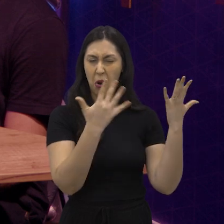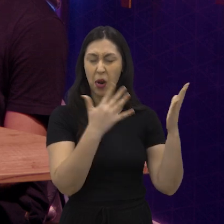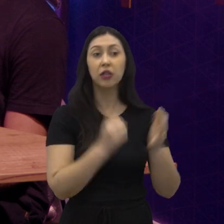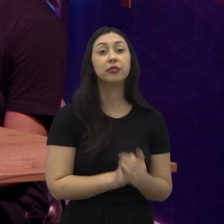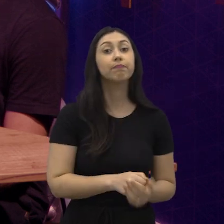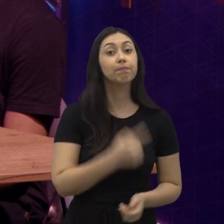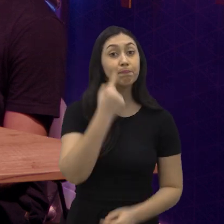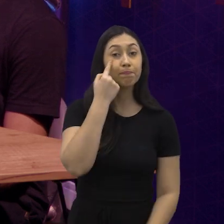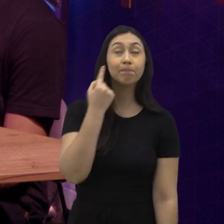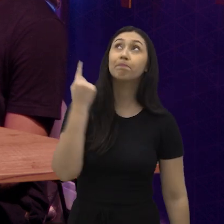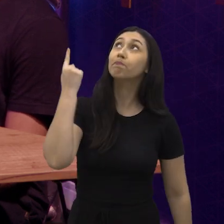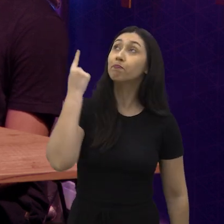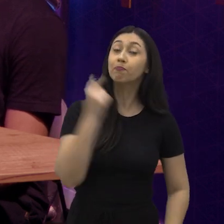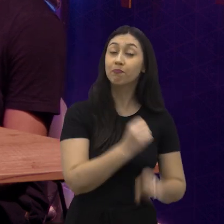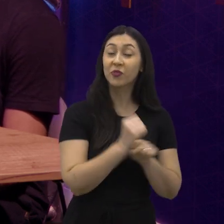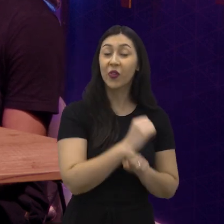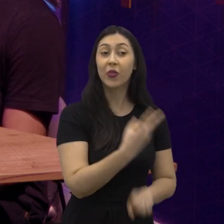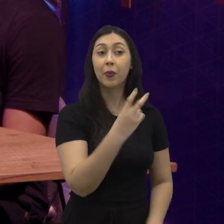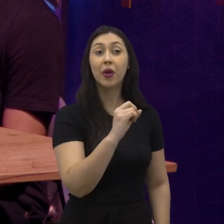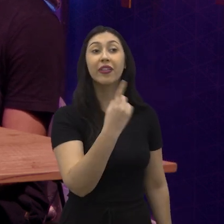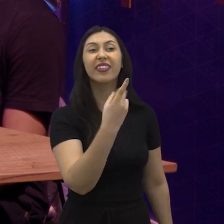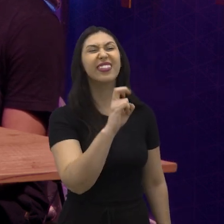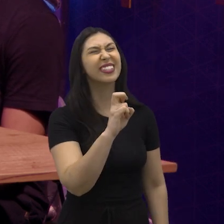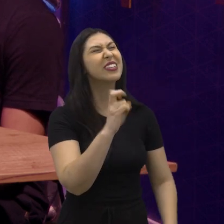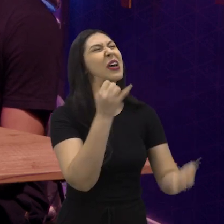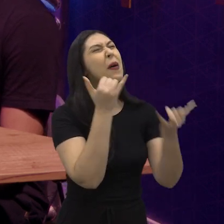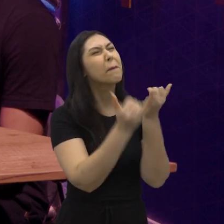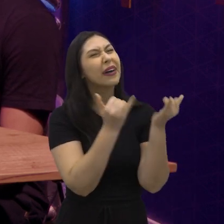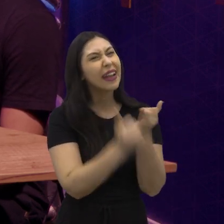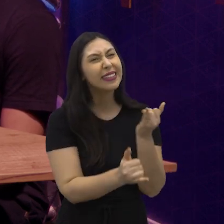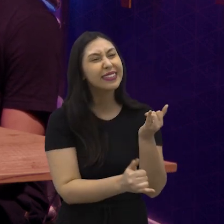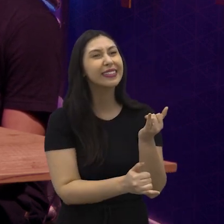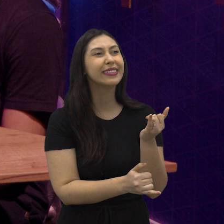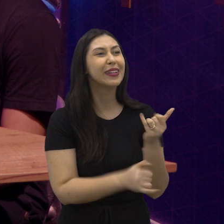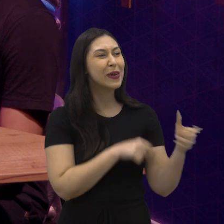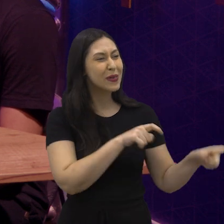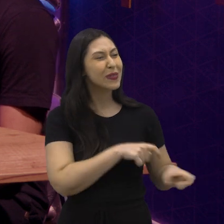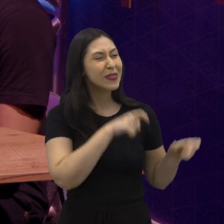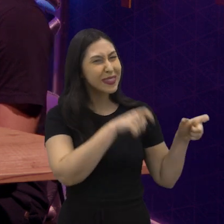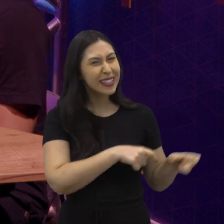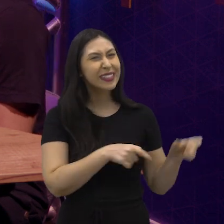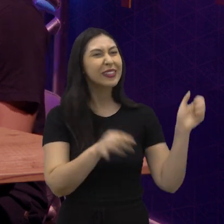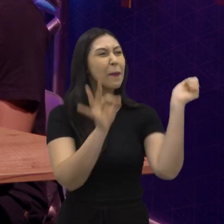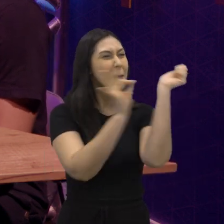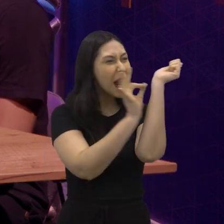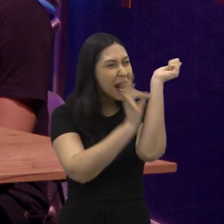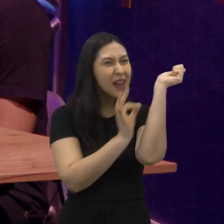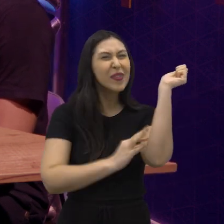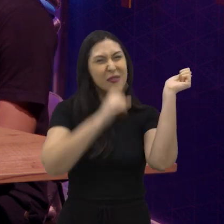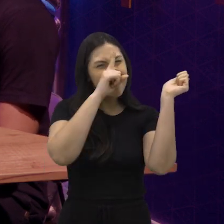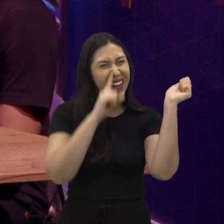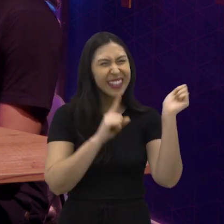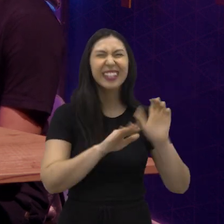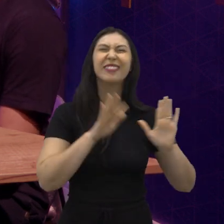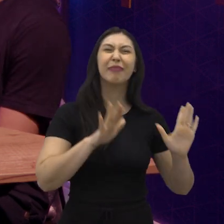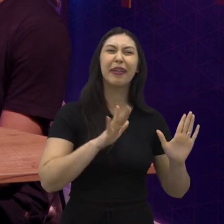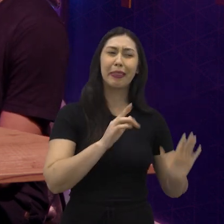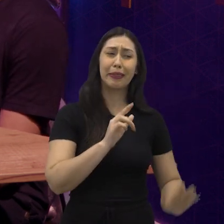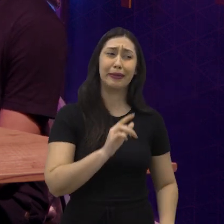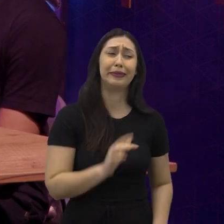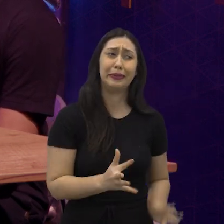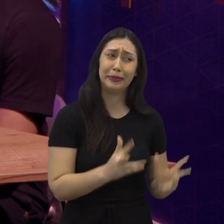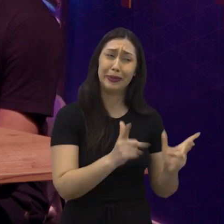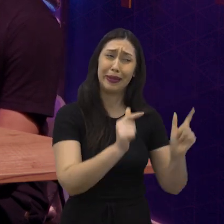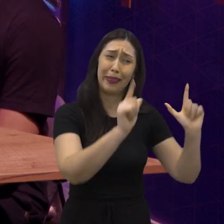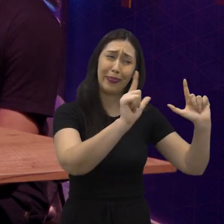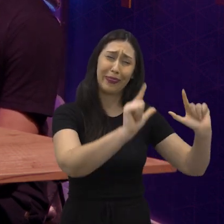As Fábulas Negras, de 2015, que seria um Sítio do Pica-Pau Amarelo, só que uma versão bem dark. trash, assim, bem trash. Vale a